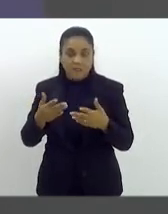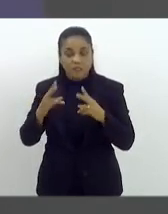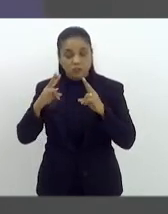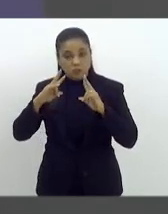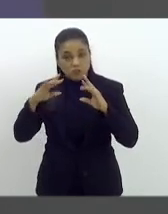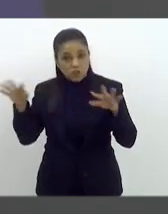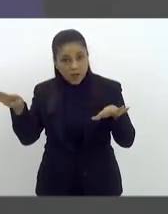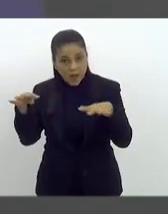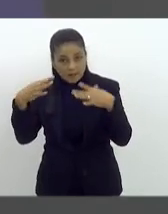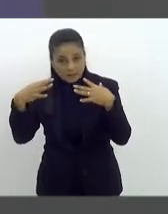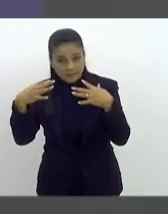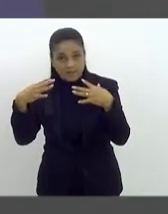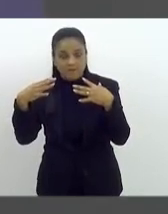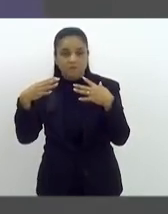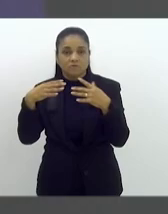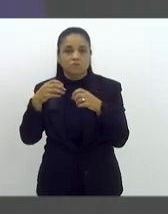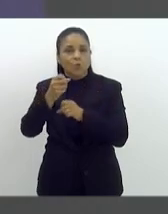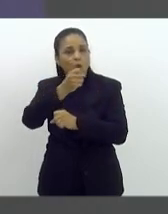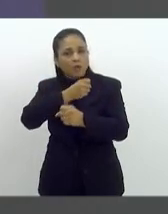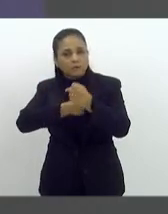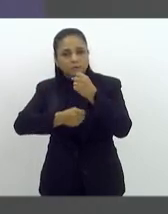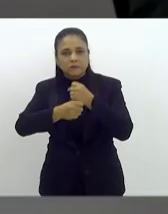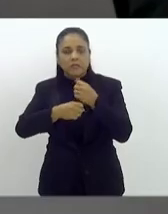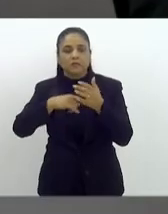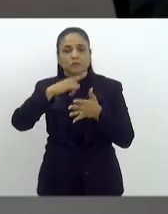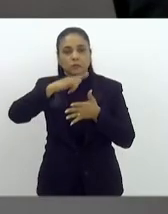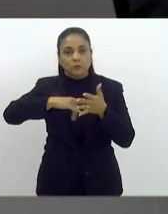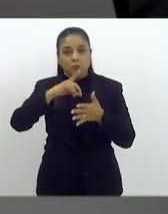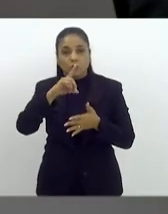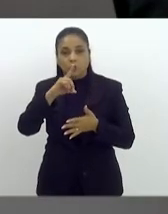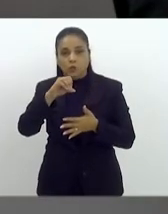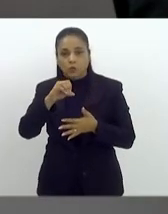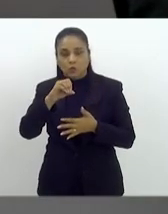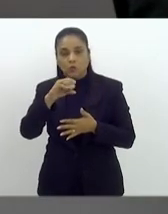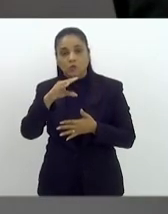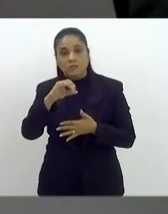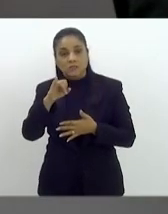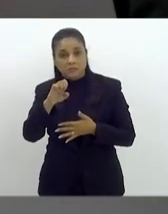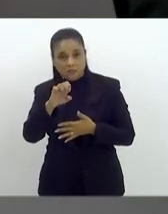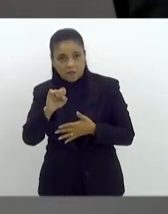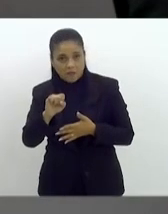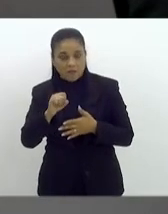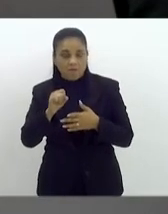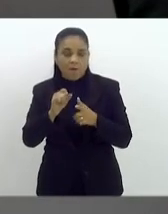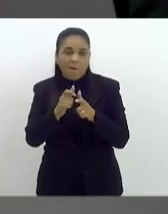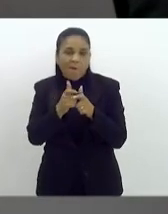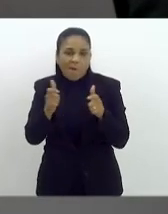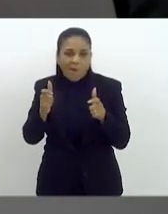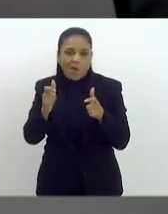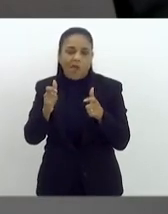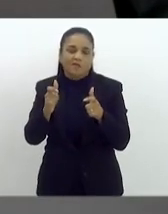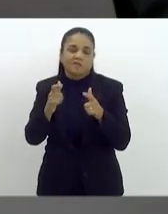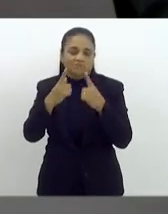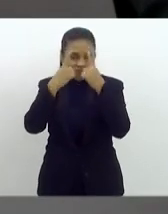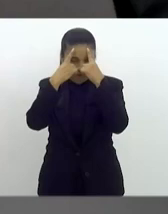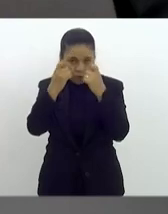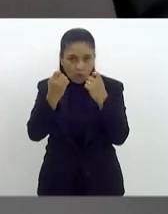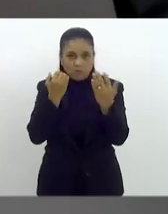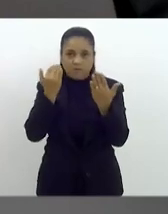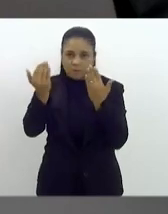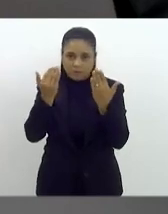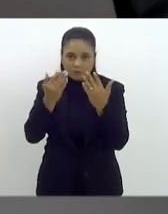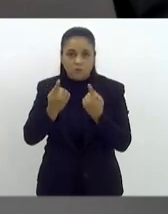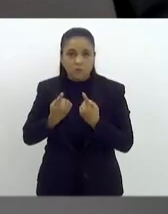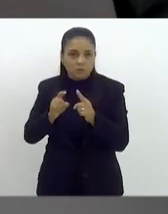na última edição do dossiê para esse crescimento da proporção de Mulheres vítimas de violência psicológica